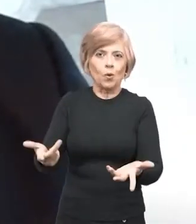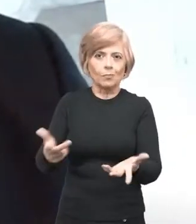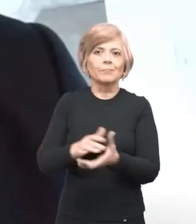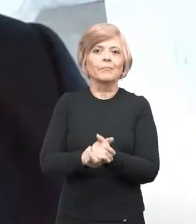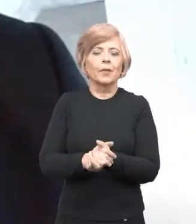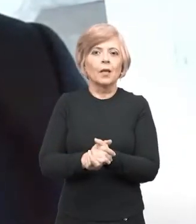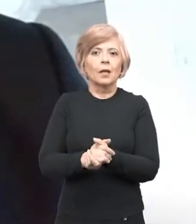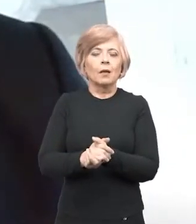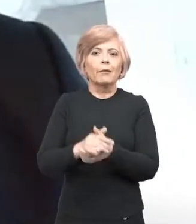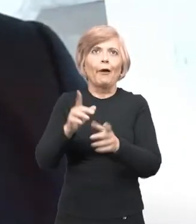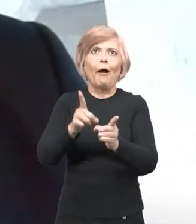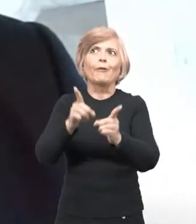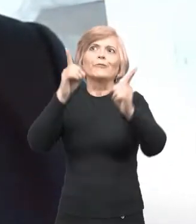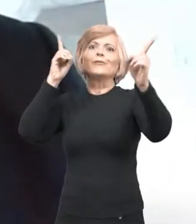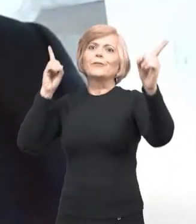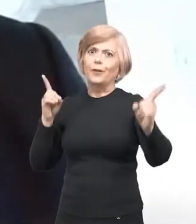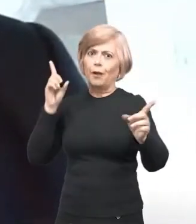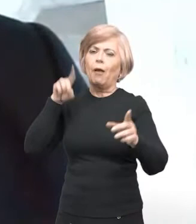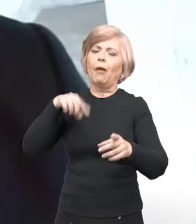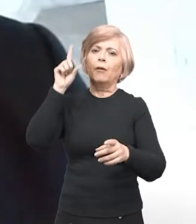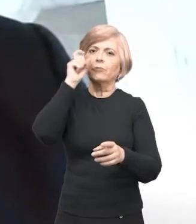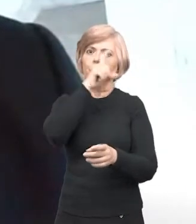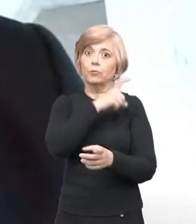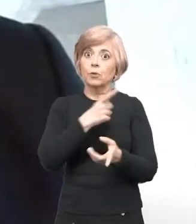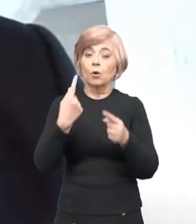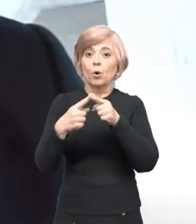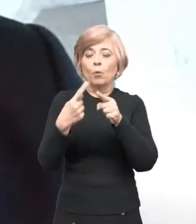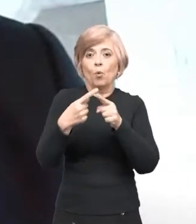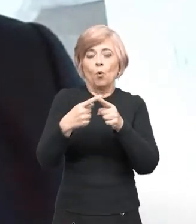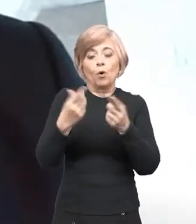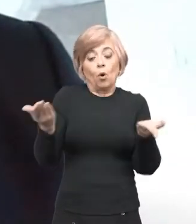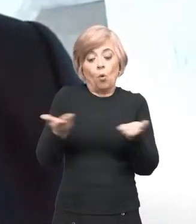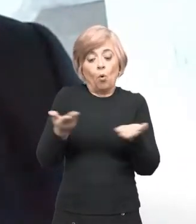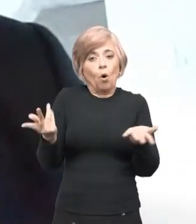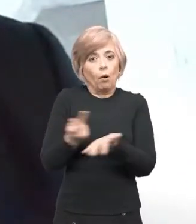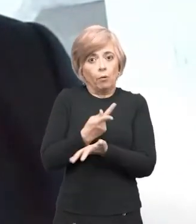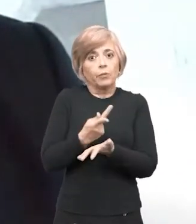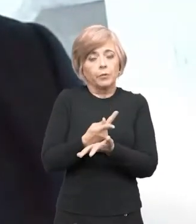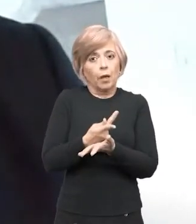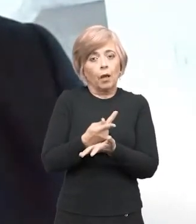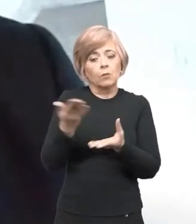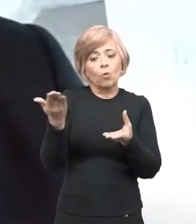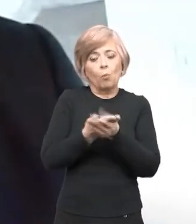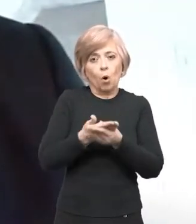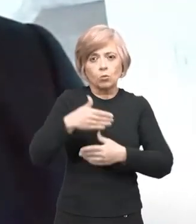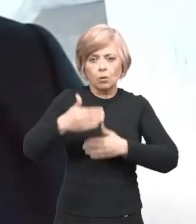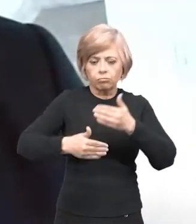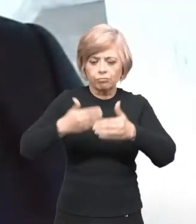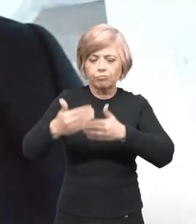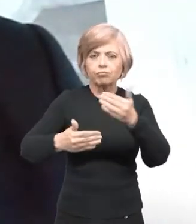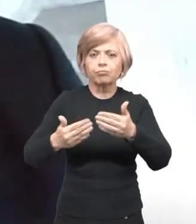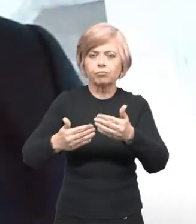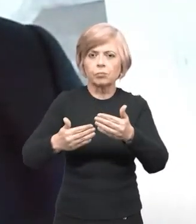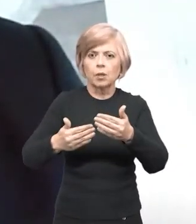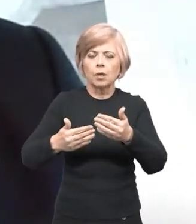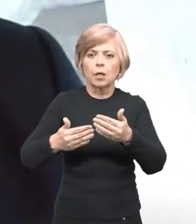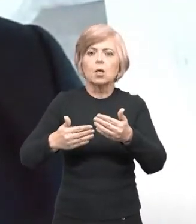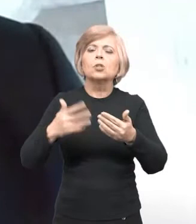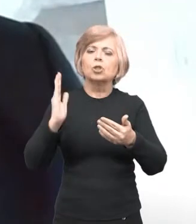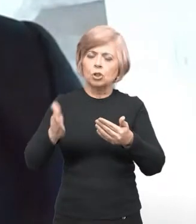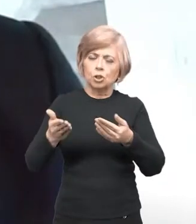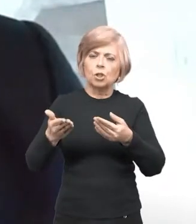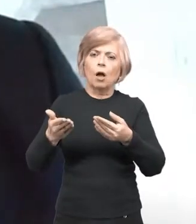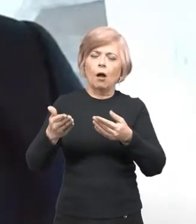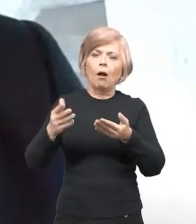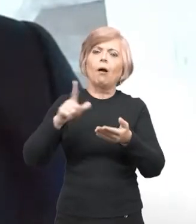Estruturá-las de forma eletrônica, de forma a equiparar o que já acontece hoje com os processos. As ações penais elas já tramitam eletronicamente por